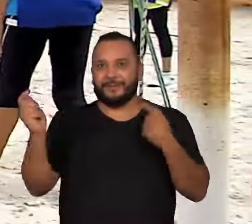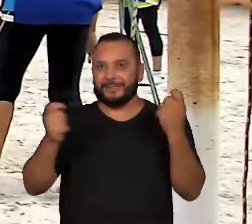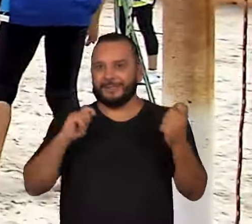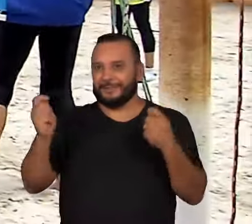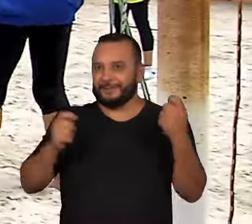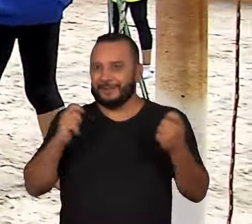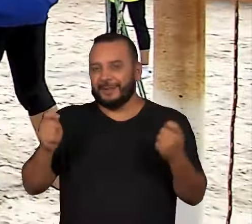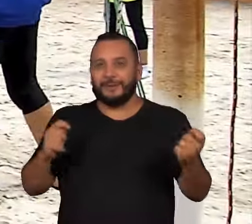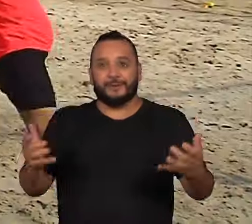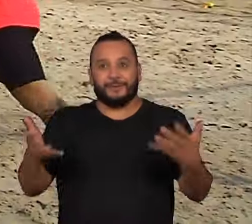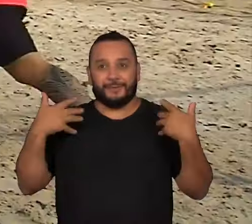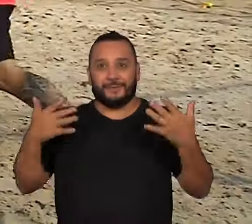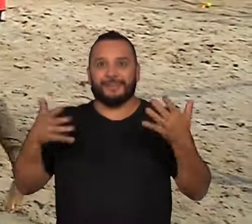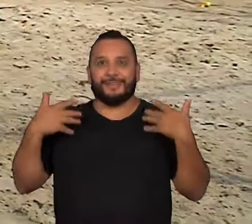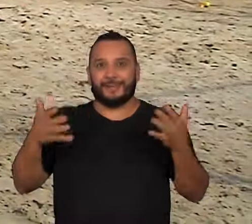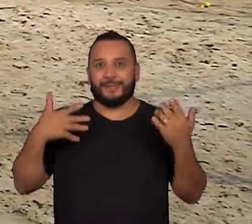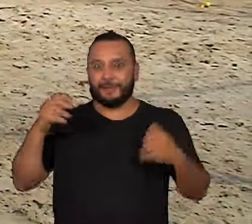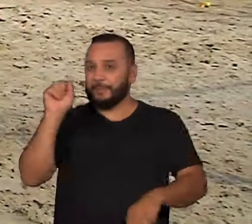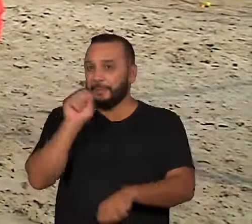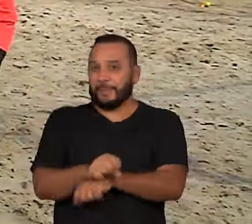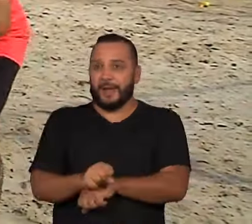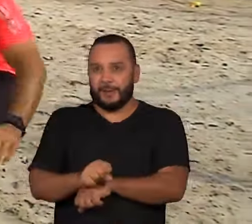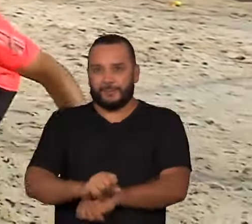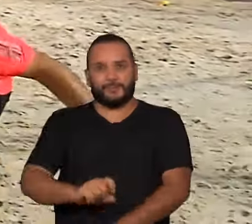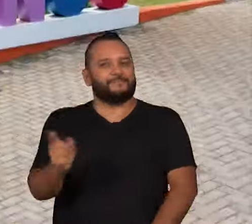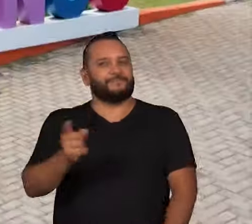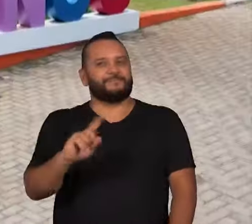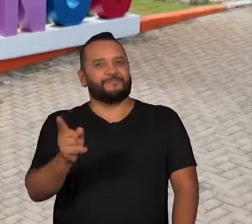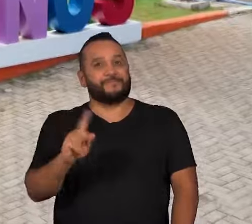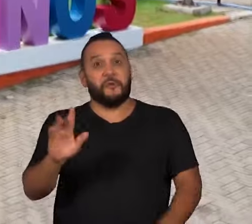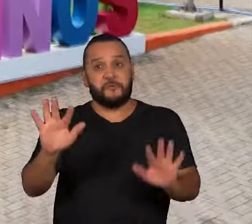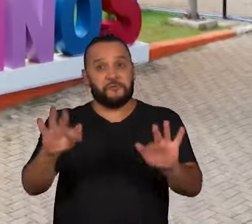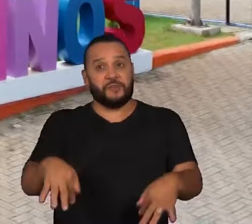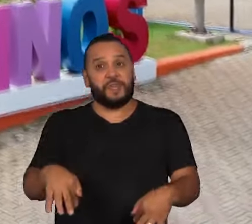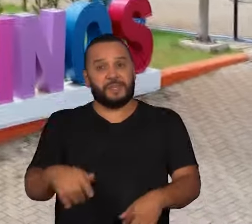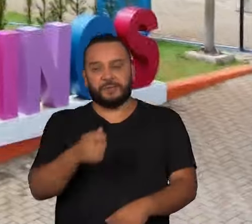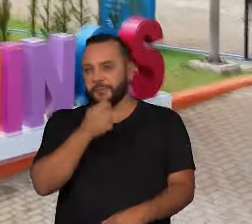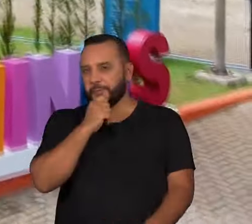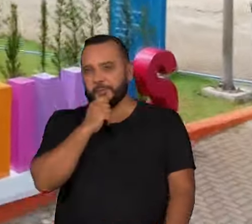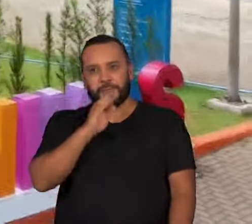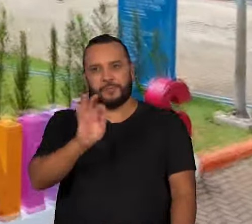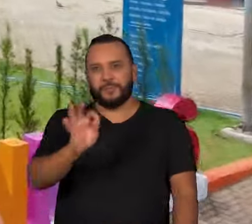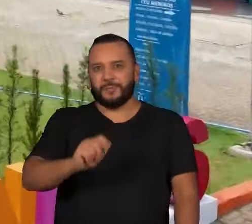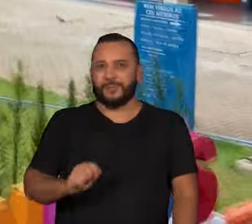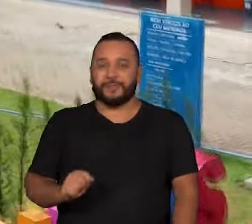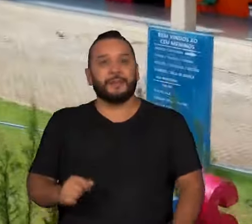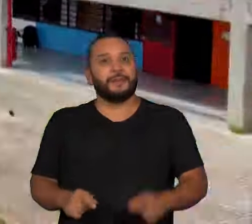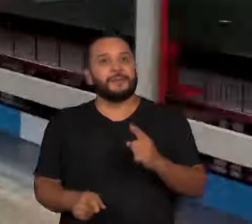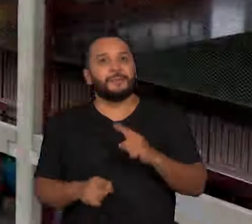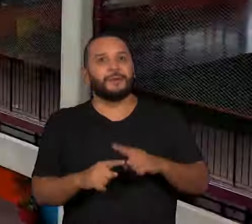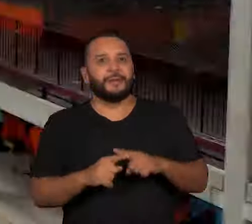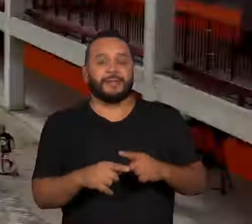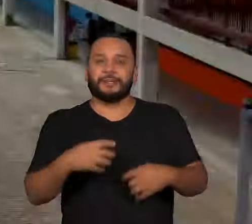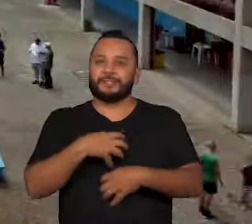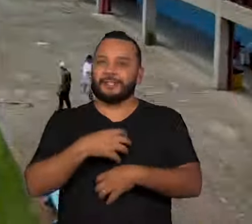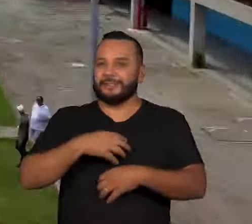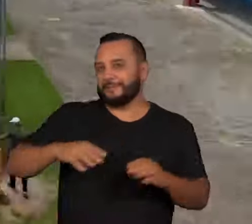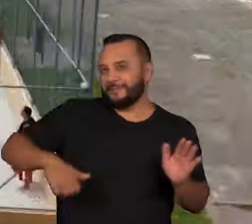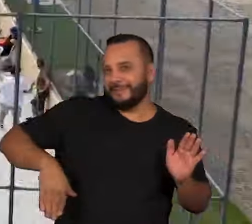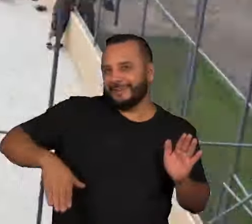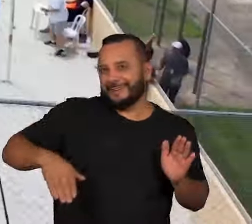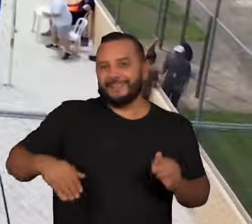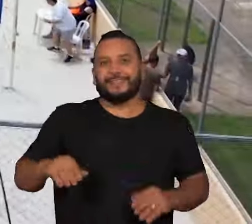mais quente do ano não parece perto do fim. Até porque o clima praiano que